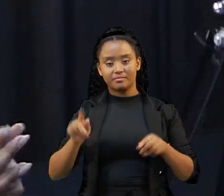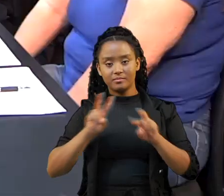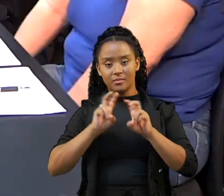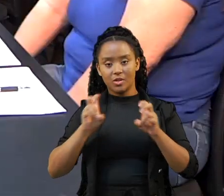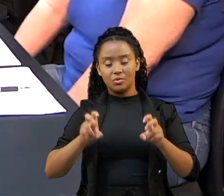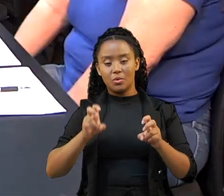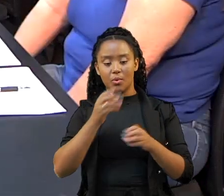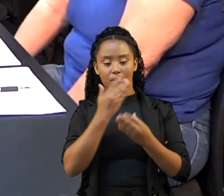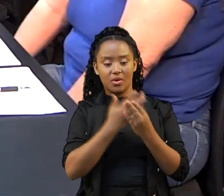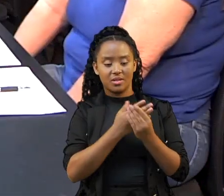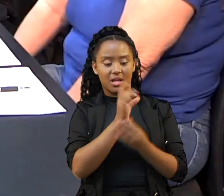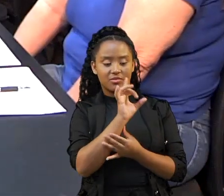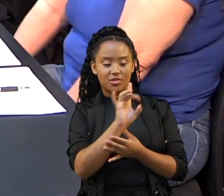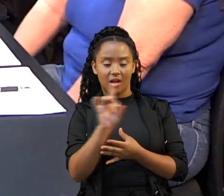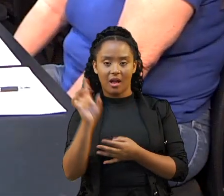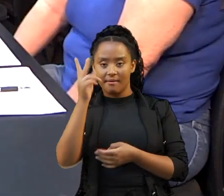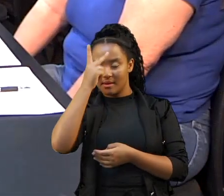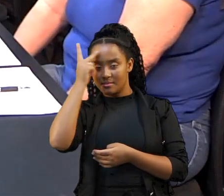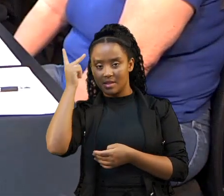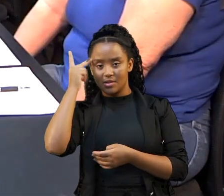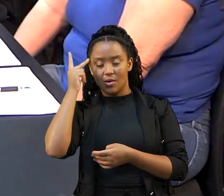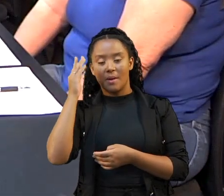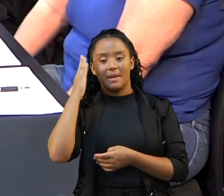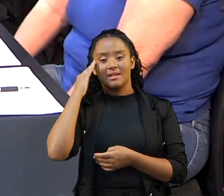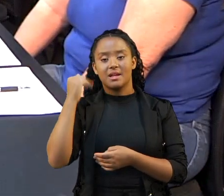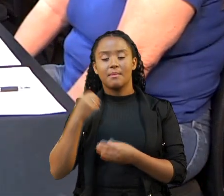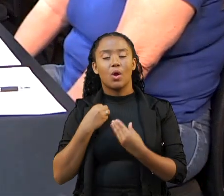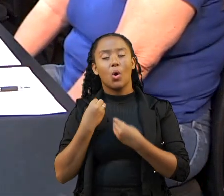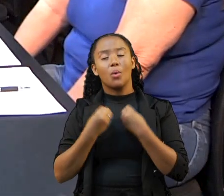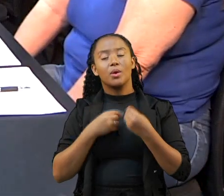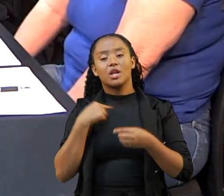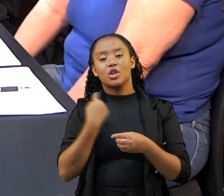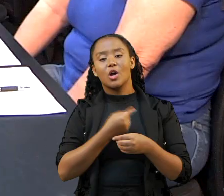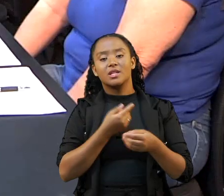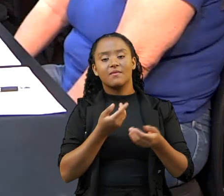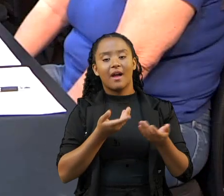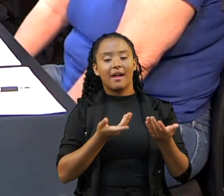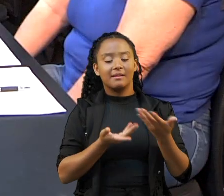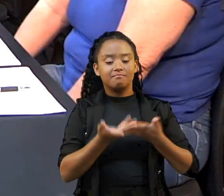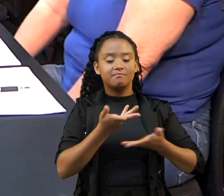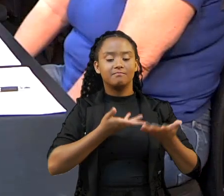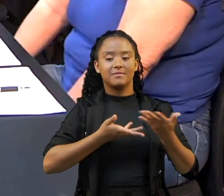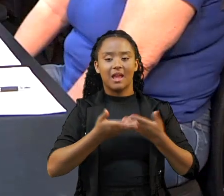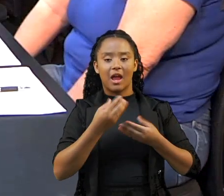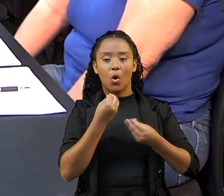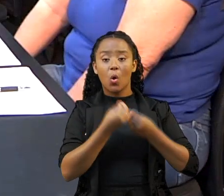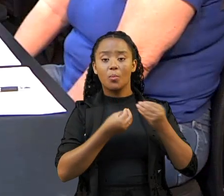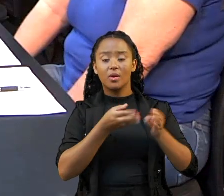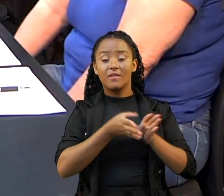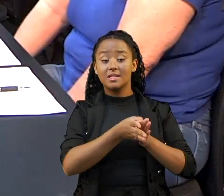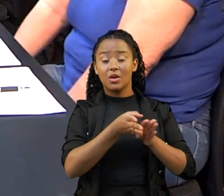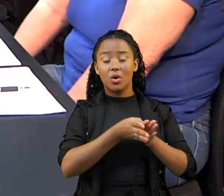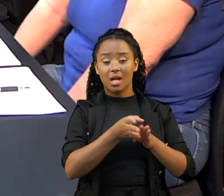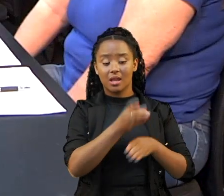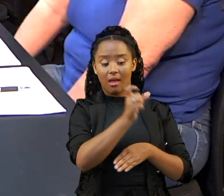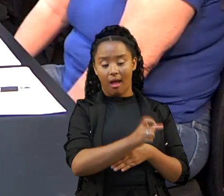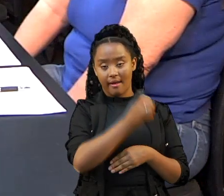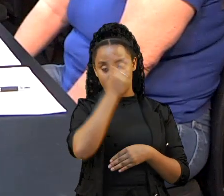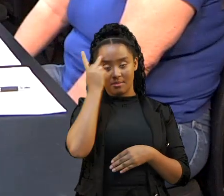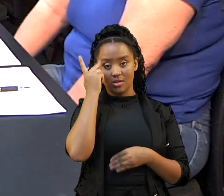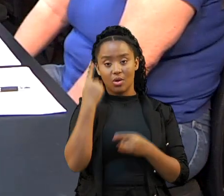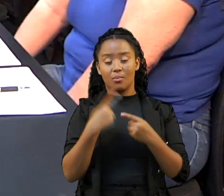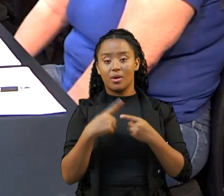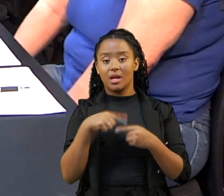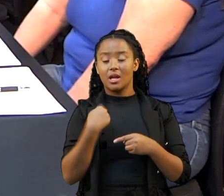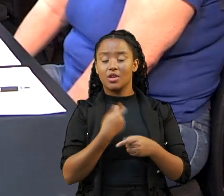gente, saber como que a gente vai conduzir, né, os próximos passos, porque a gente tem que